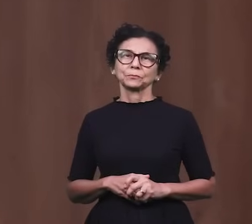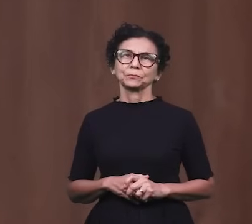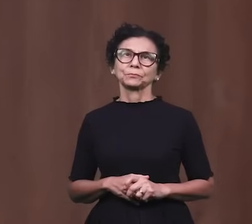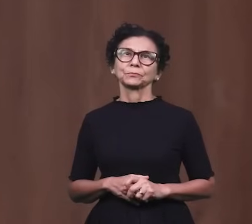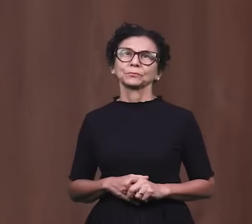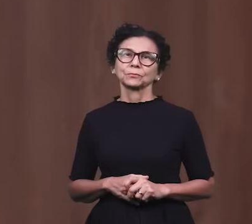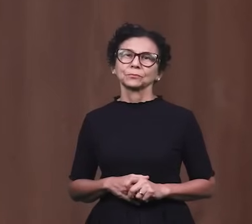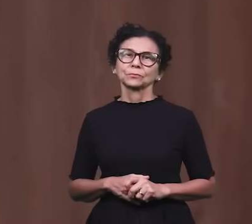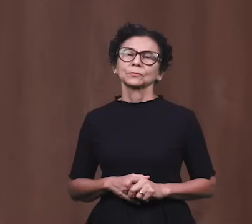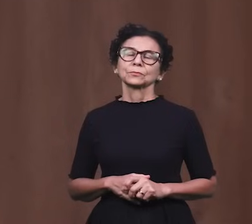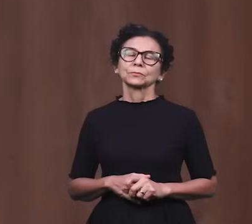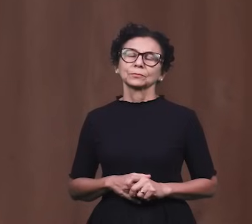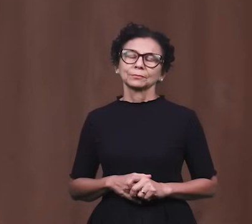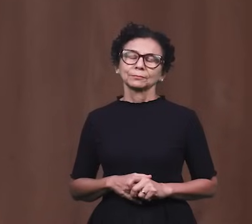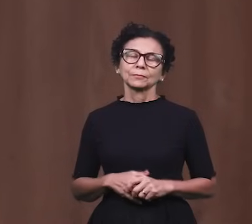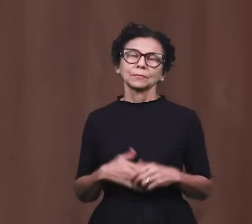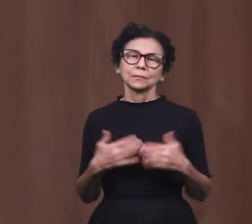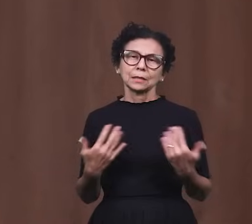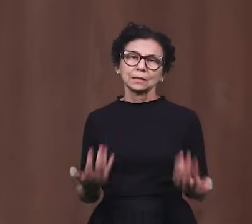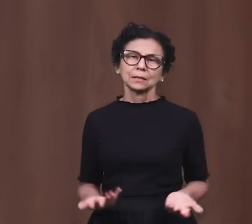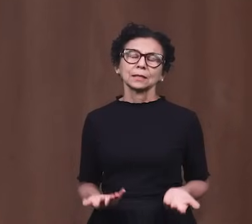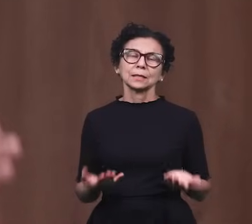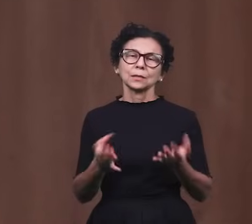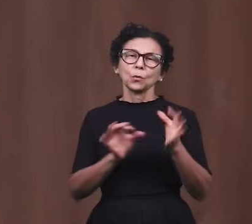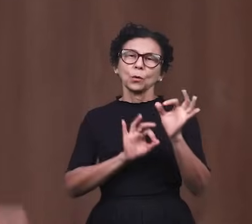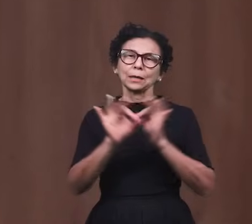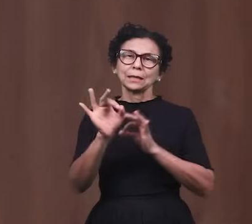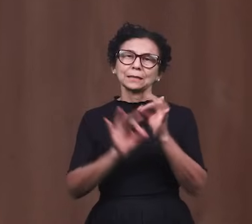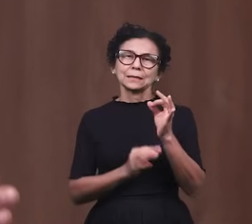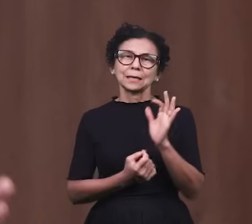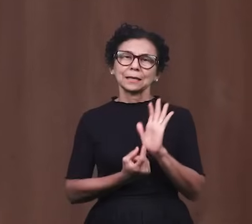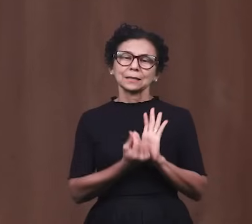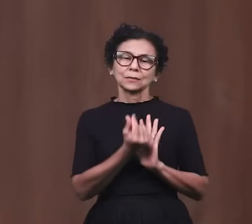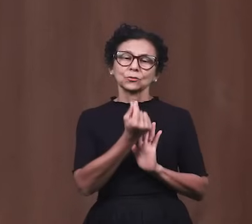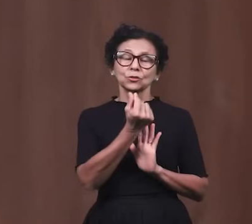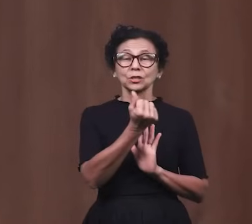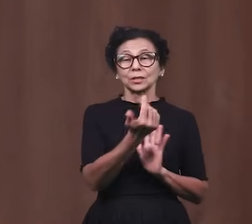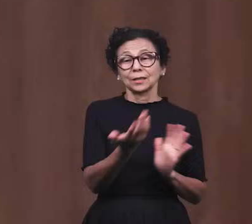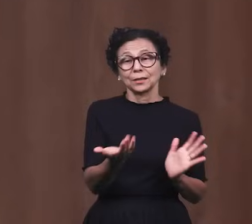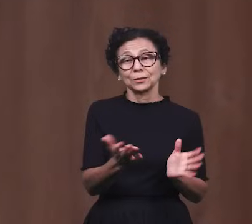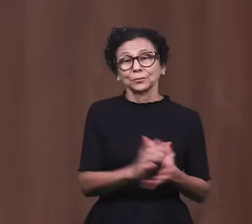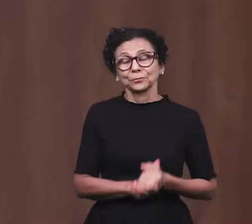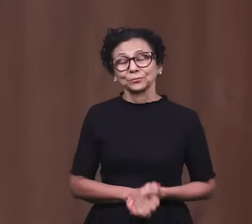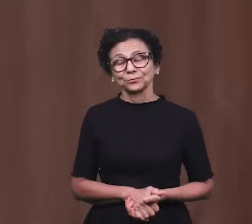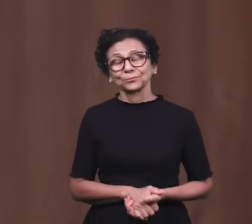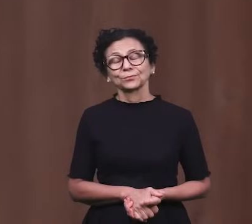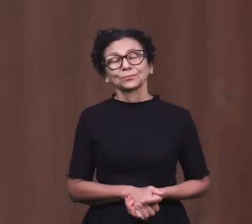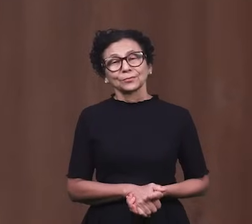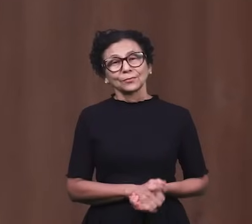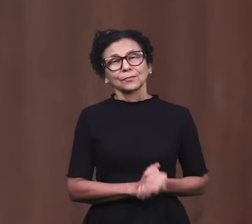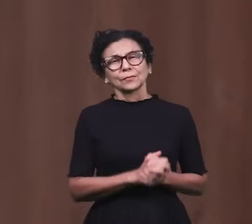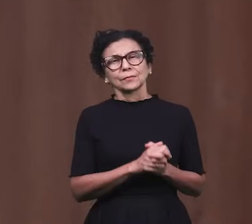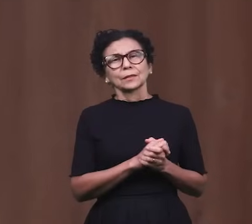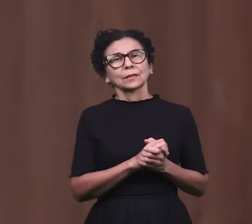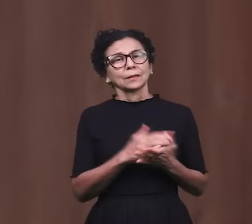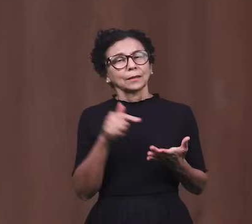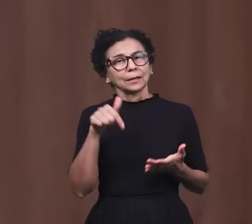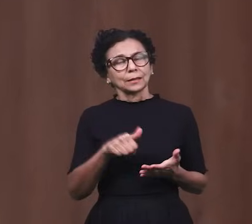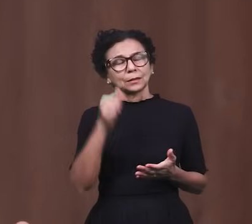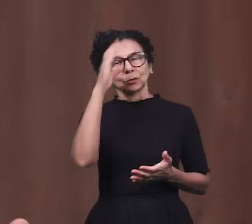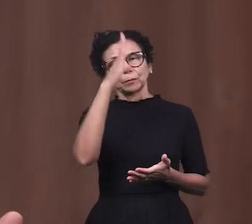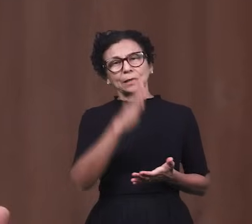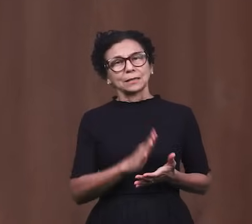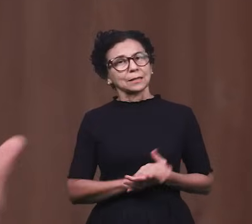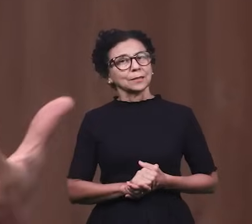estão aqui, estão assistindo, estão fazendo agora. Busque educação financeira. Infelizmente, no nosso país, a